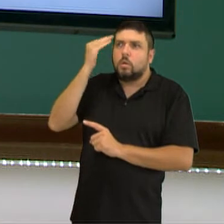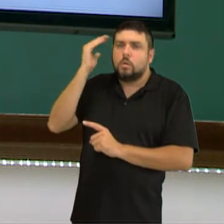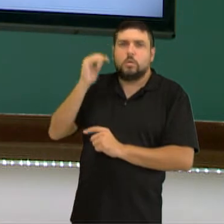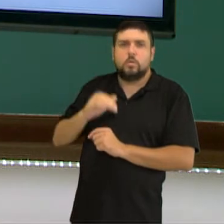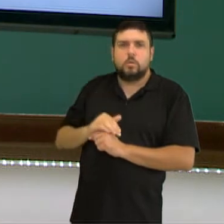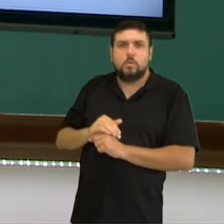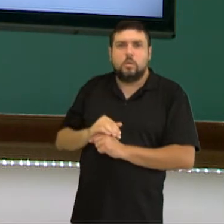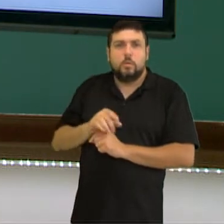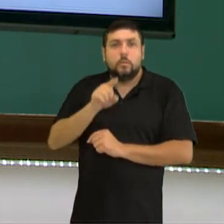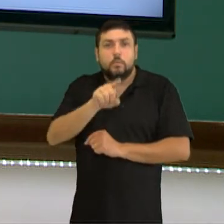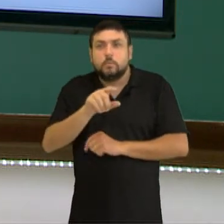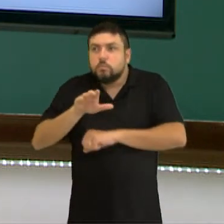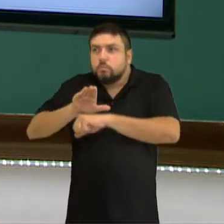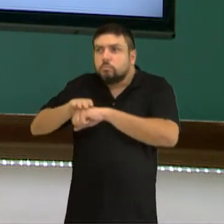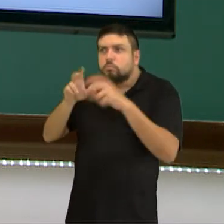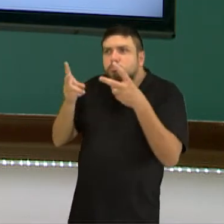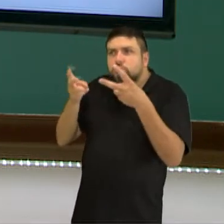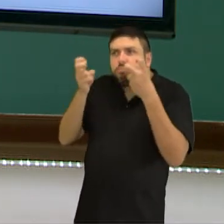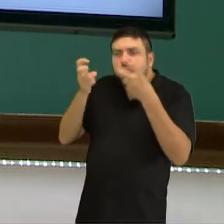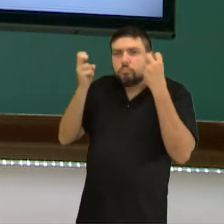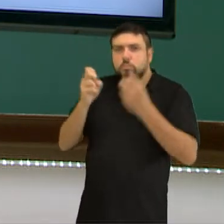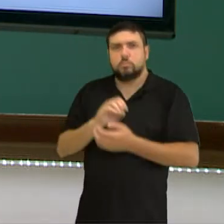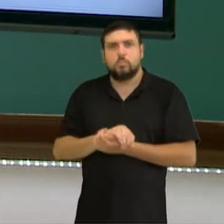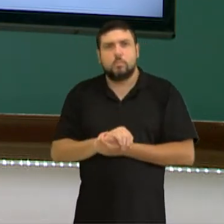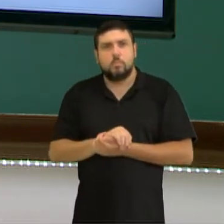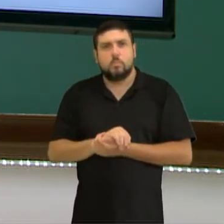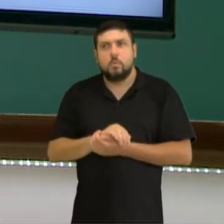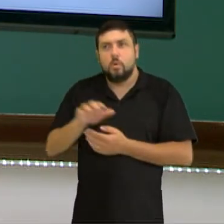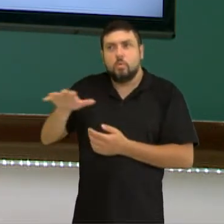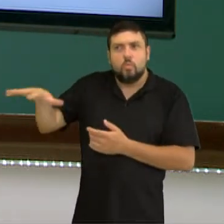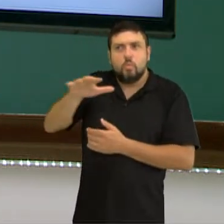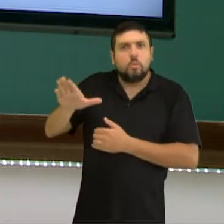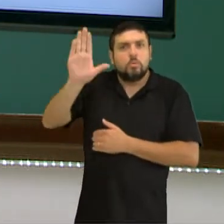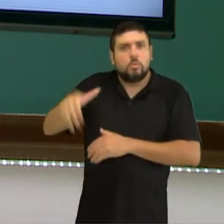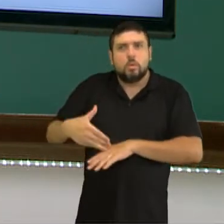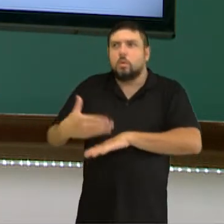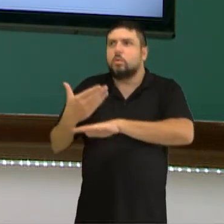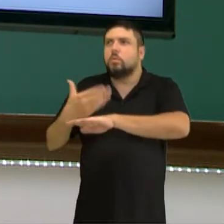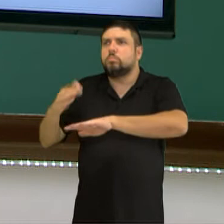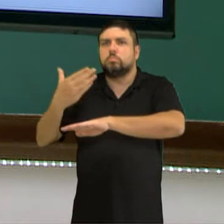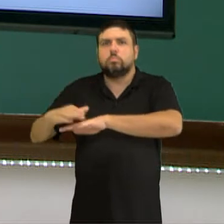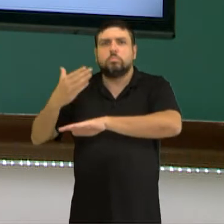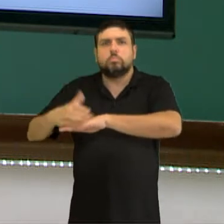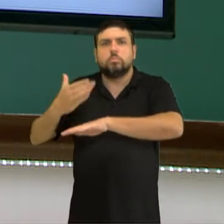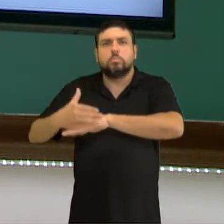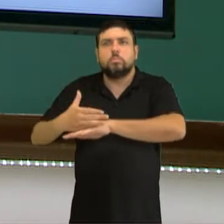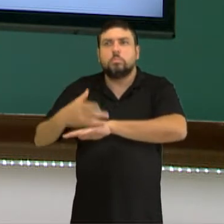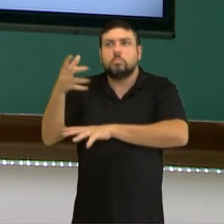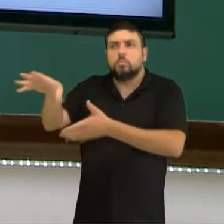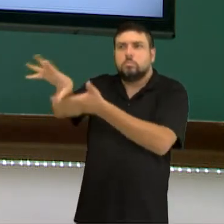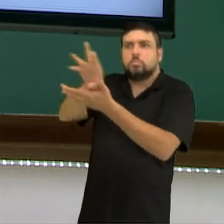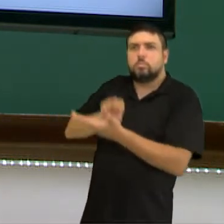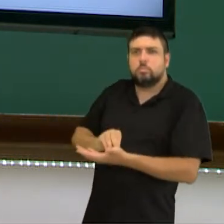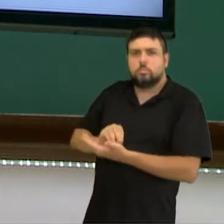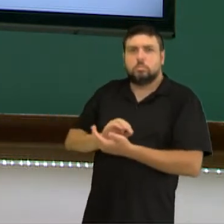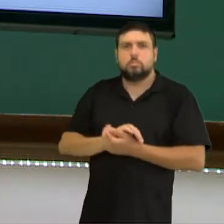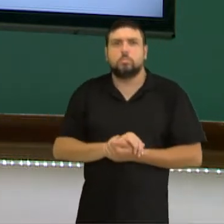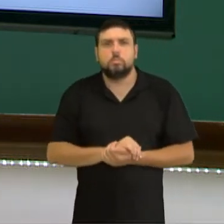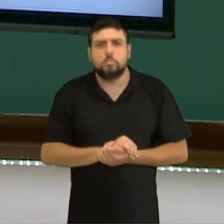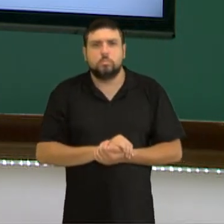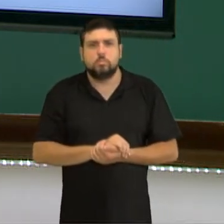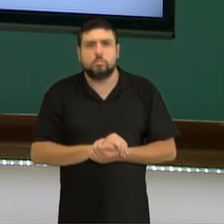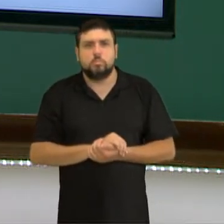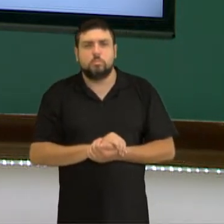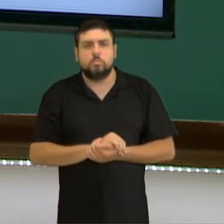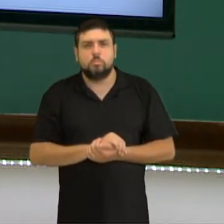não foi você que criou. Os outros já praticavam aquilo e você aprendeu. Então vem de fora de você. Não é